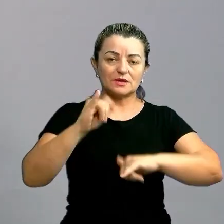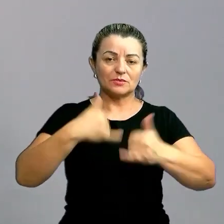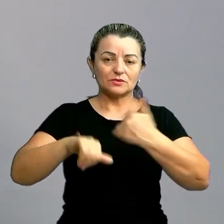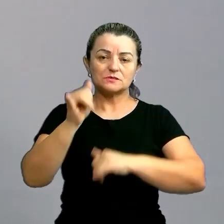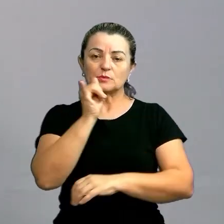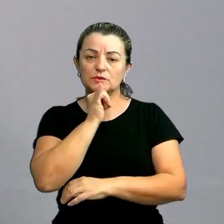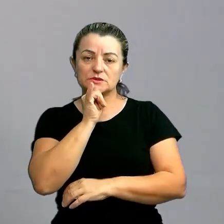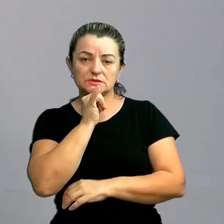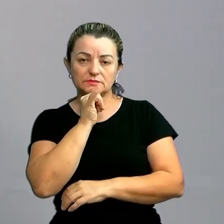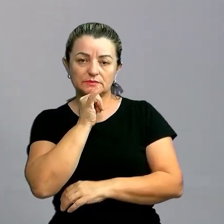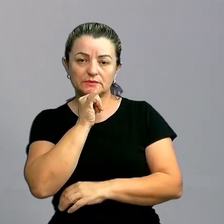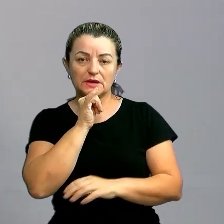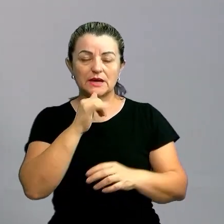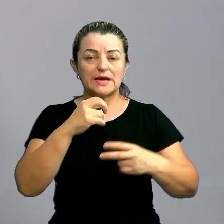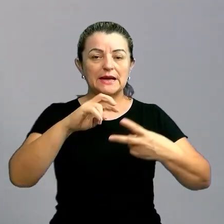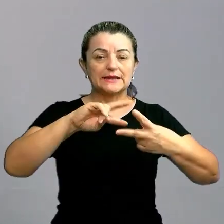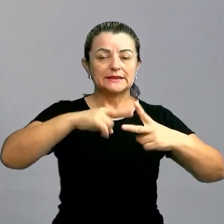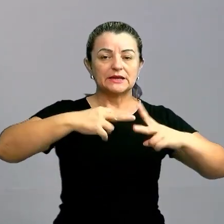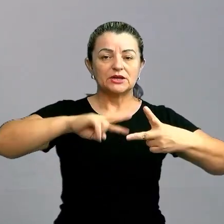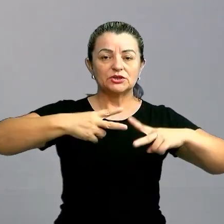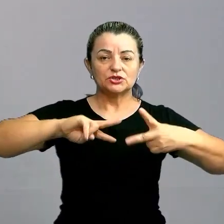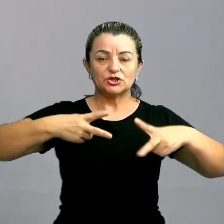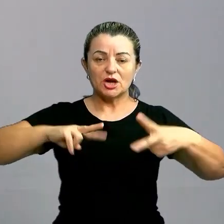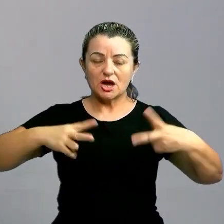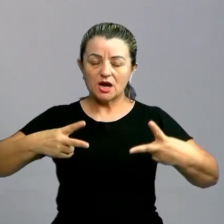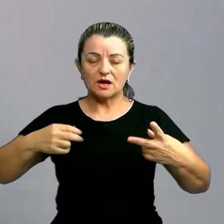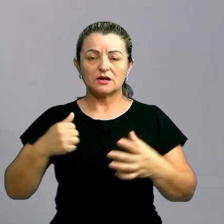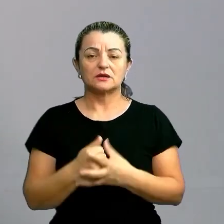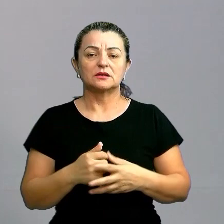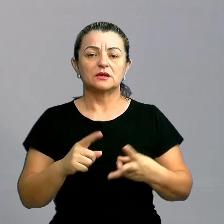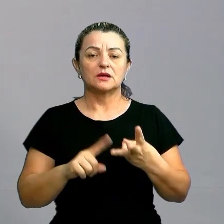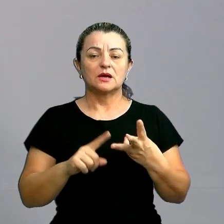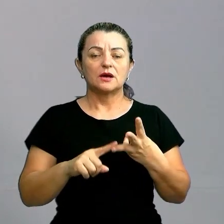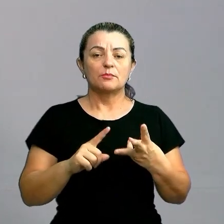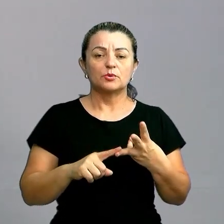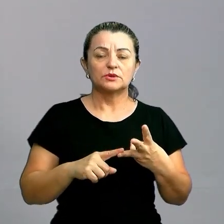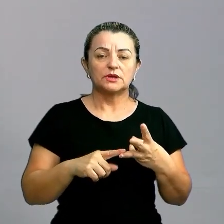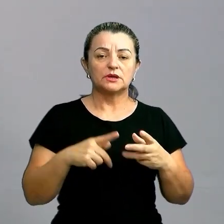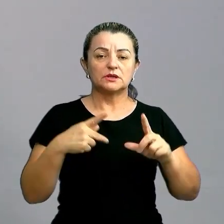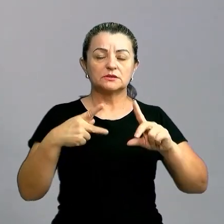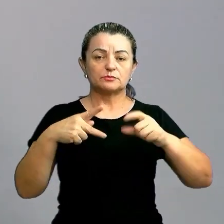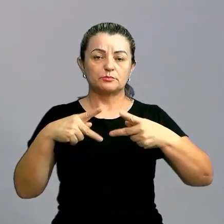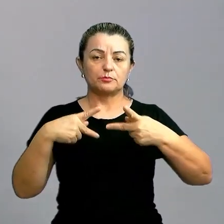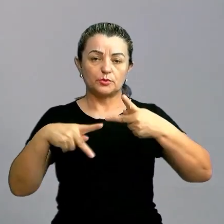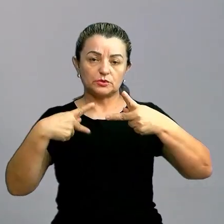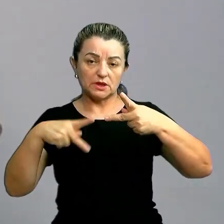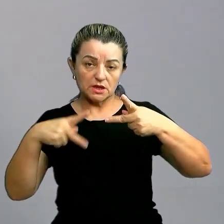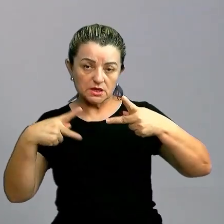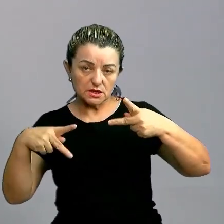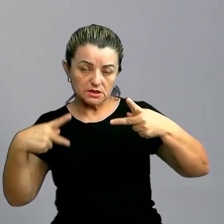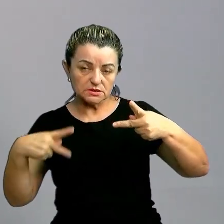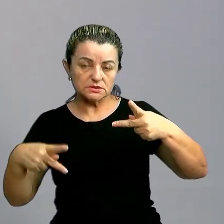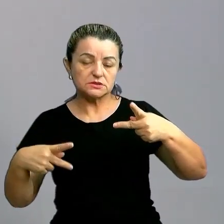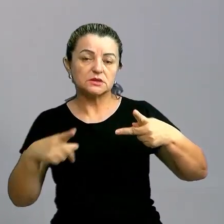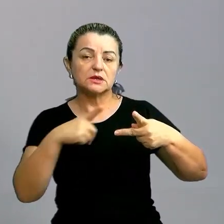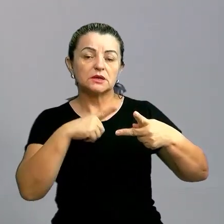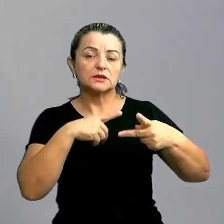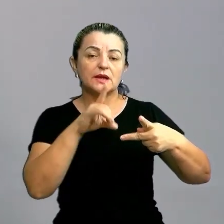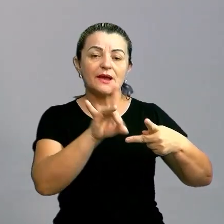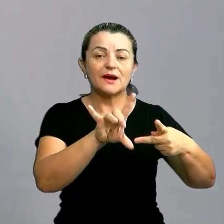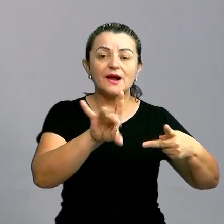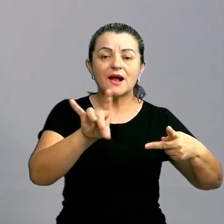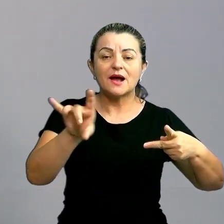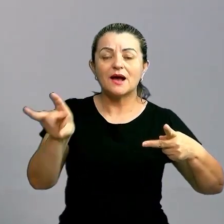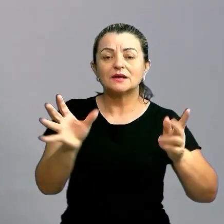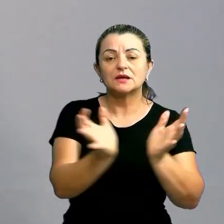por exemplo, DNA, RNA, proteínas existentes em cada uma das espécies e em cada